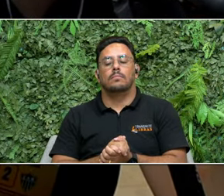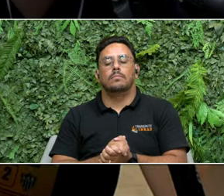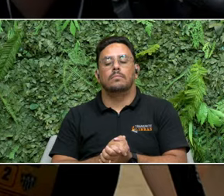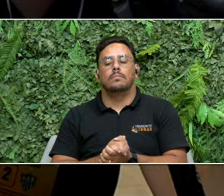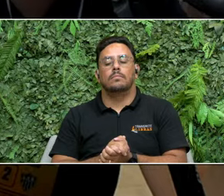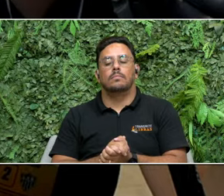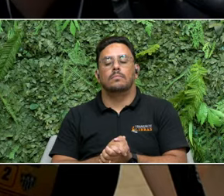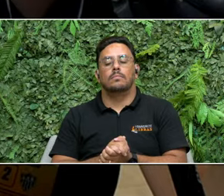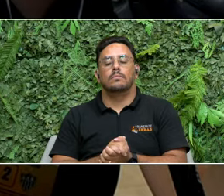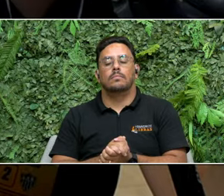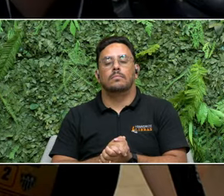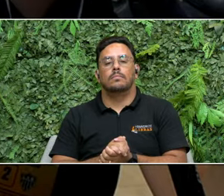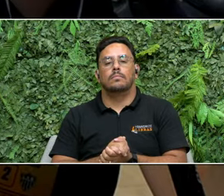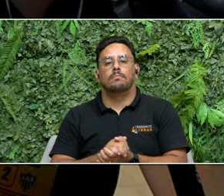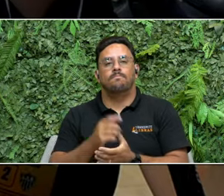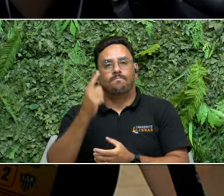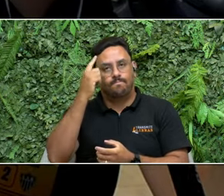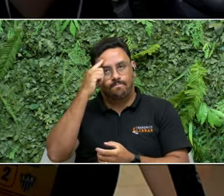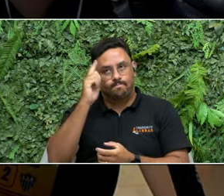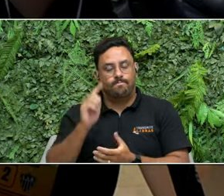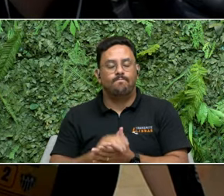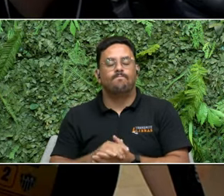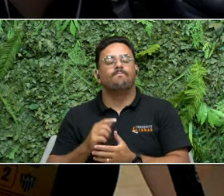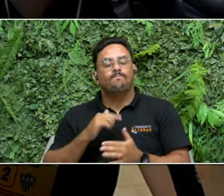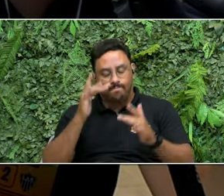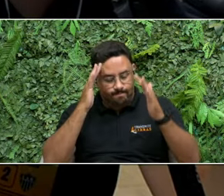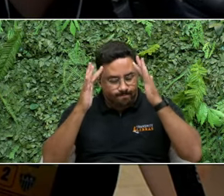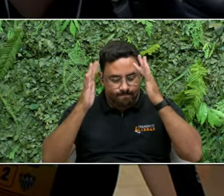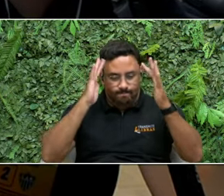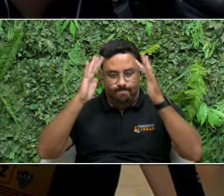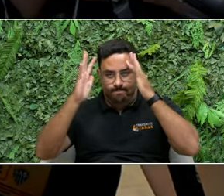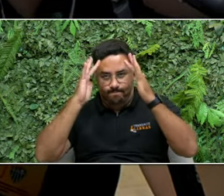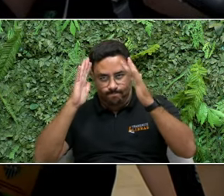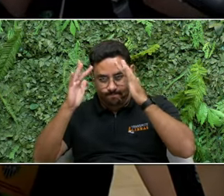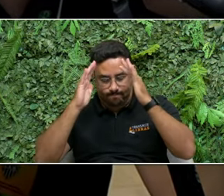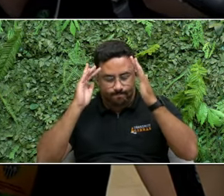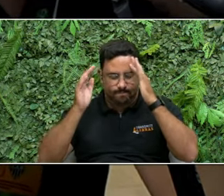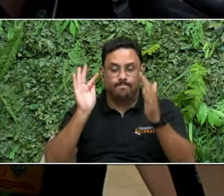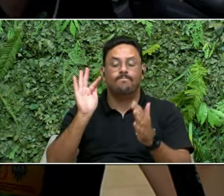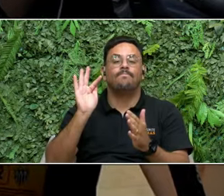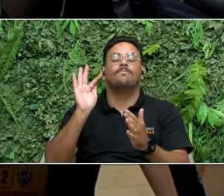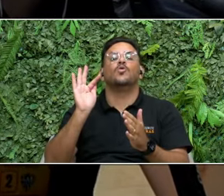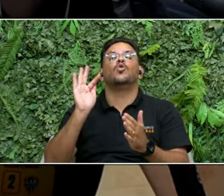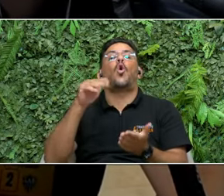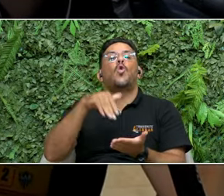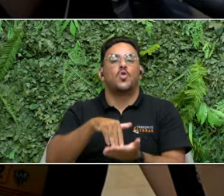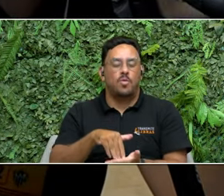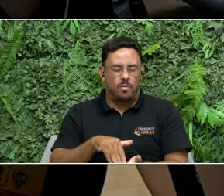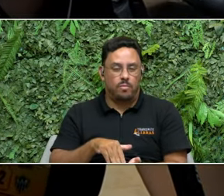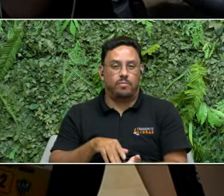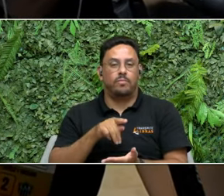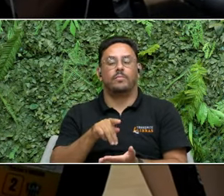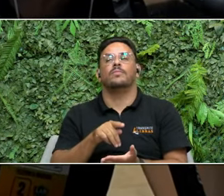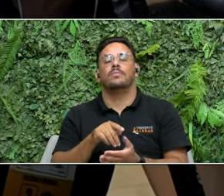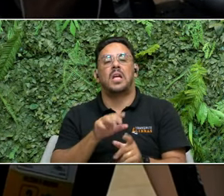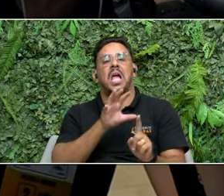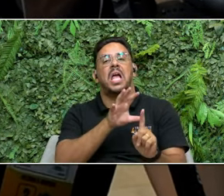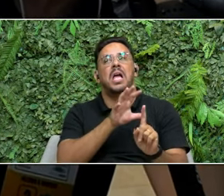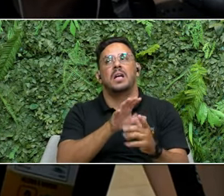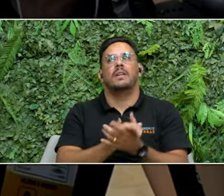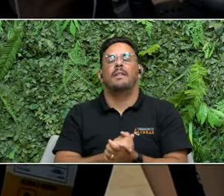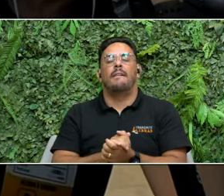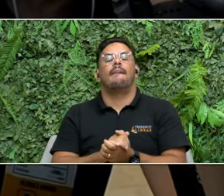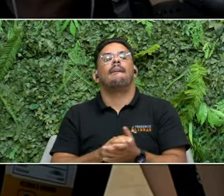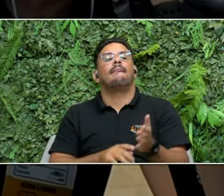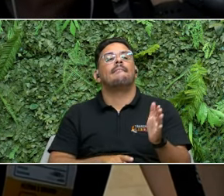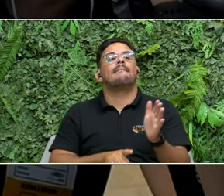e sei viu vai vai os outro aí deixa eu ser o voto de Minerva se for Car bom você vai você vai ser influenciado Então vou